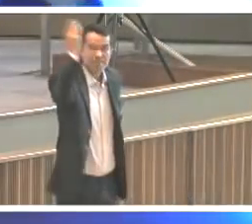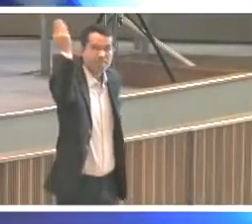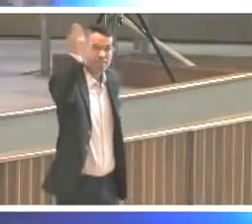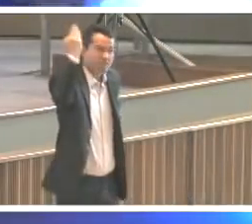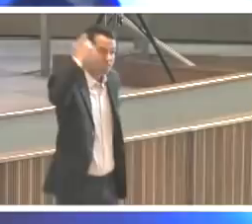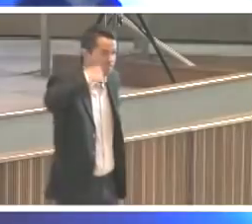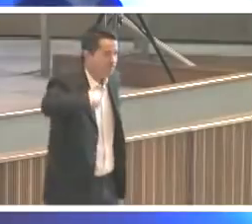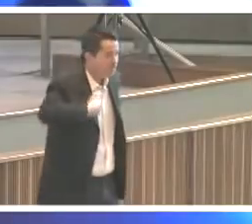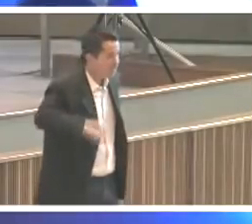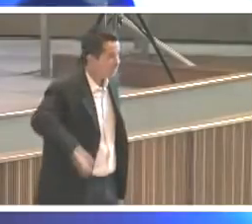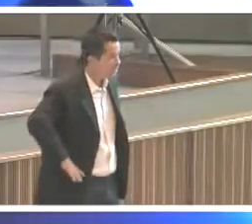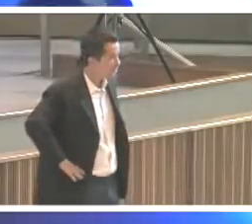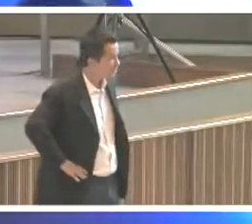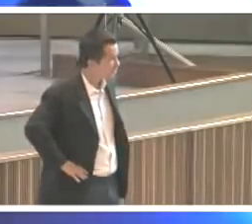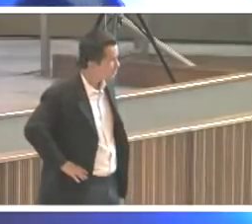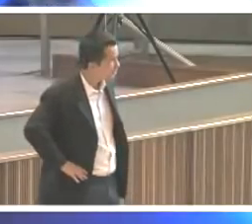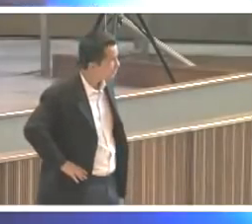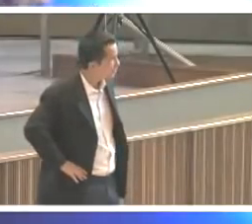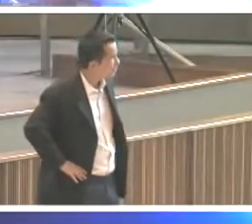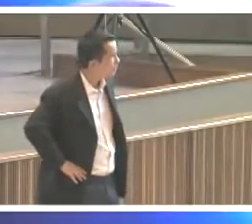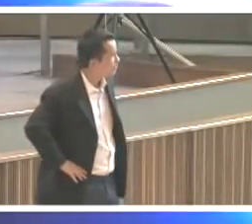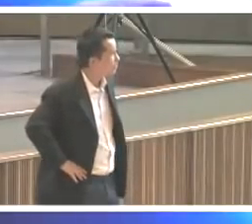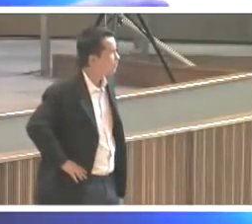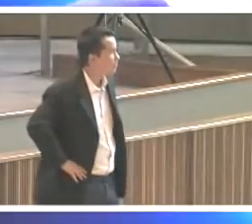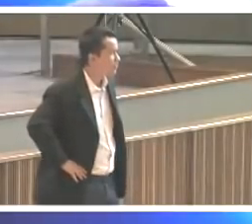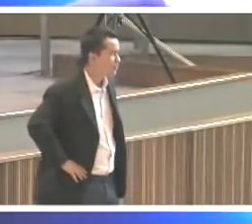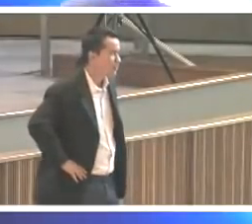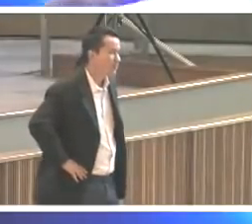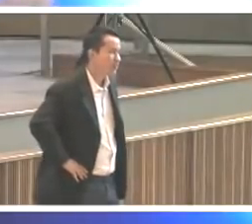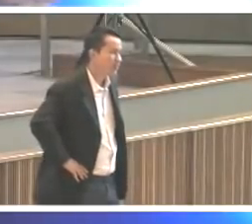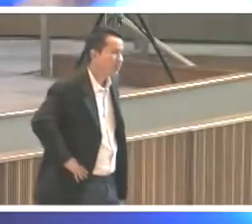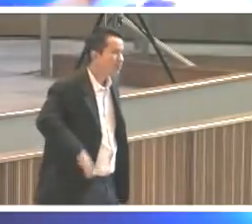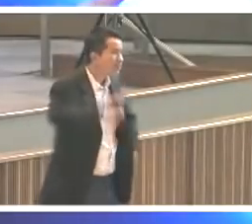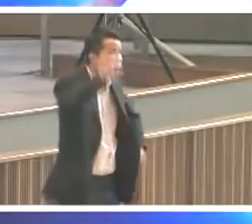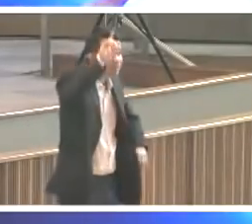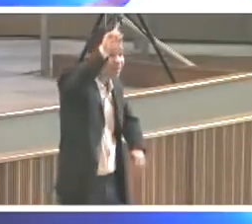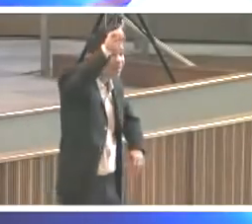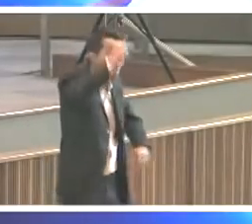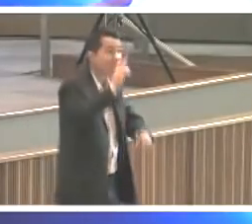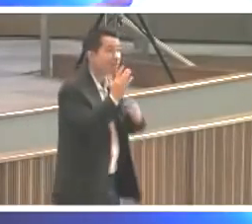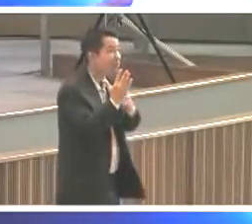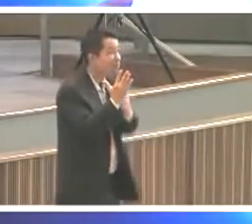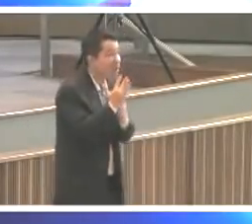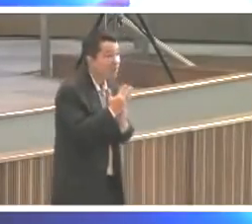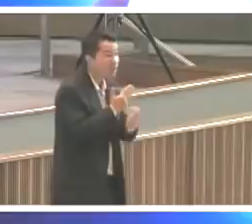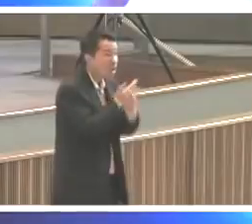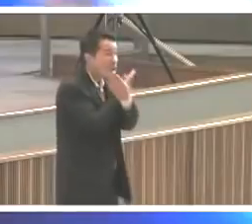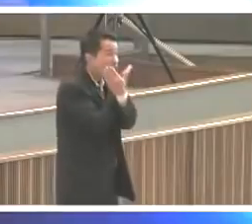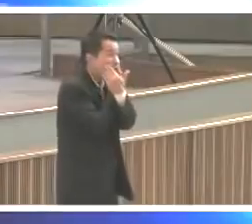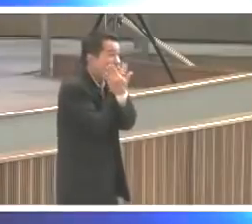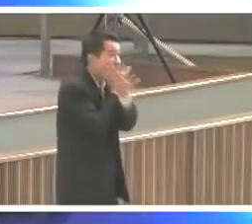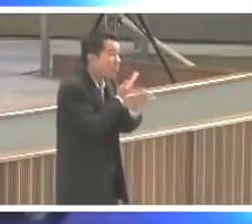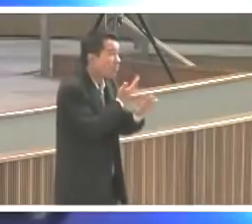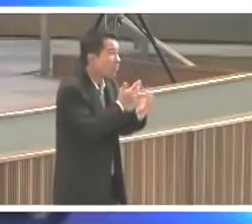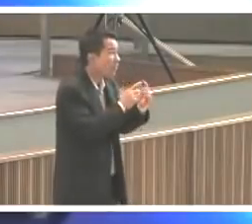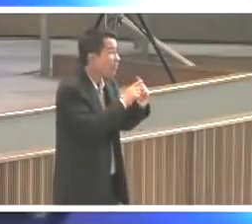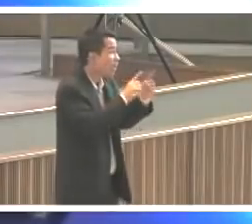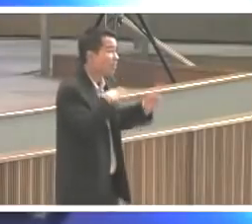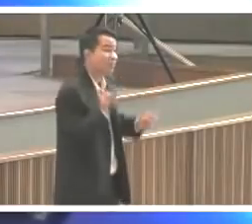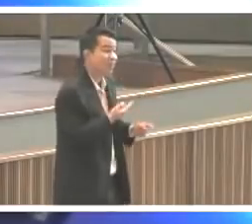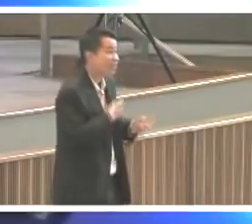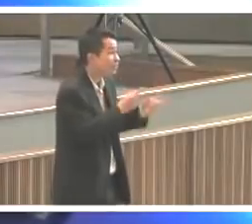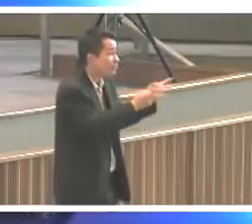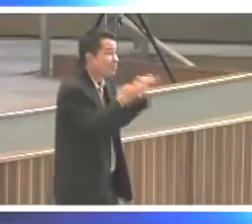Assim acontece na minha vida e na sua vida. As coisas de Deus estão acontecendo e a gente não é capaz de discernir. A gente só vê o